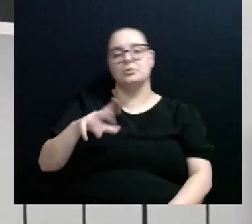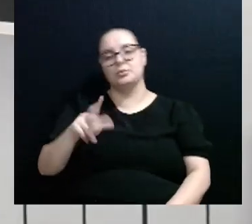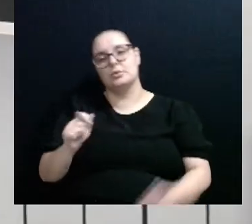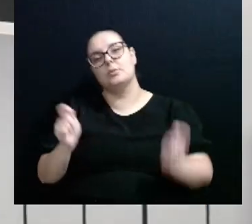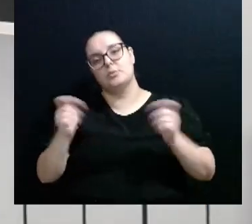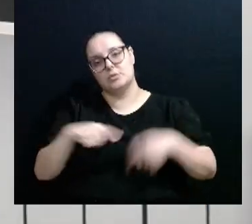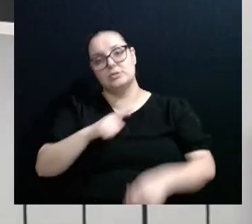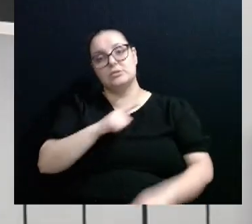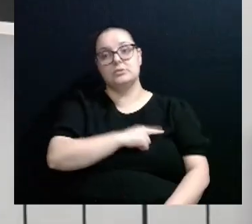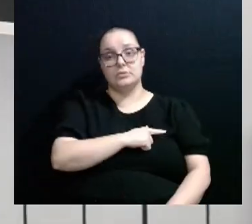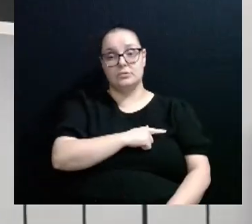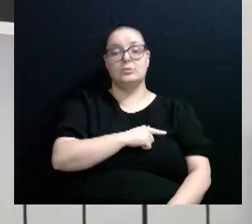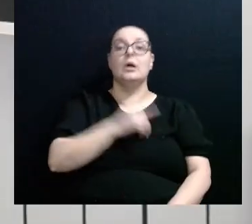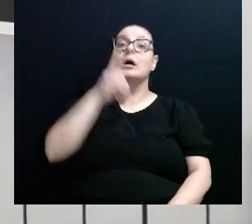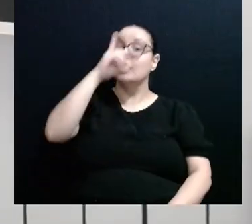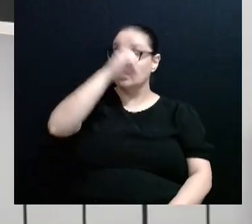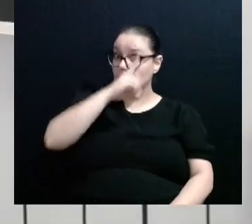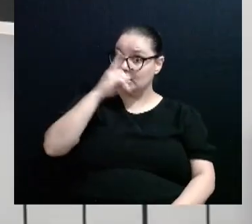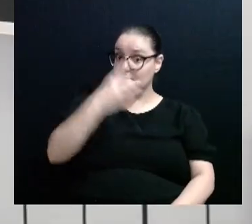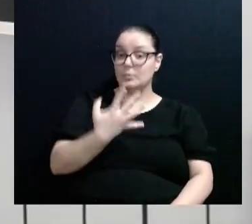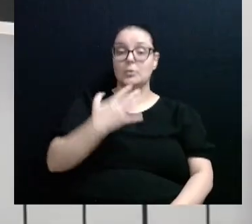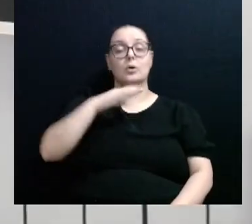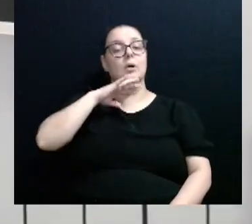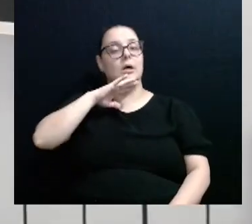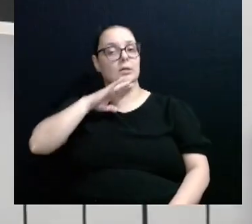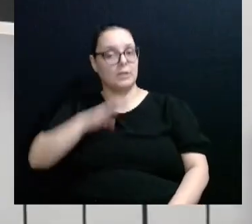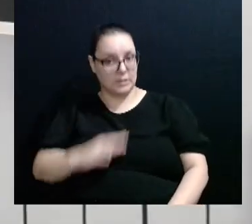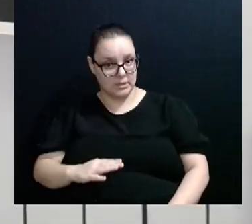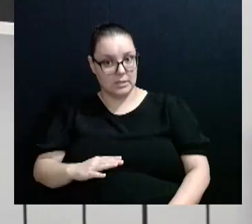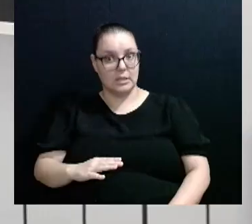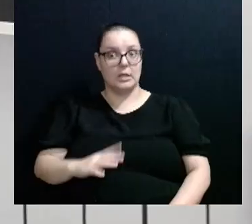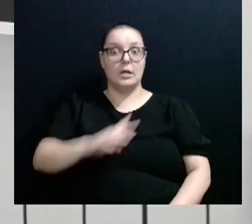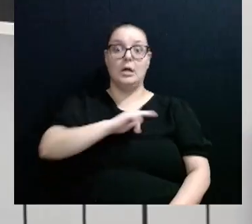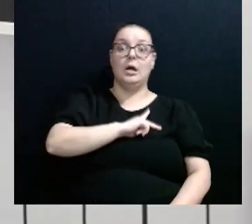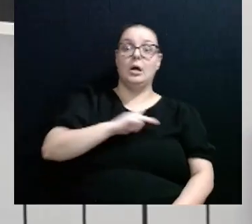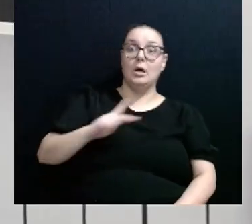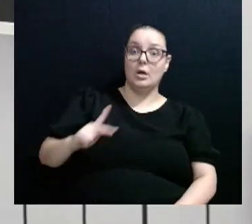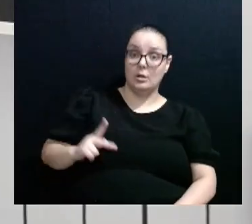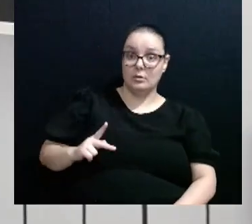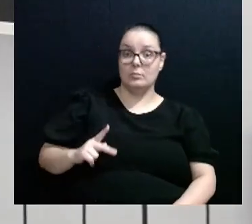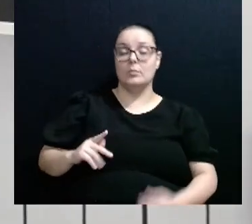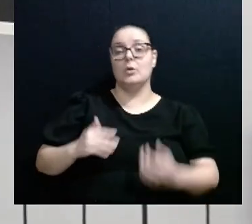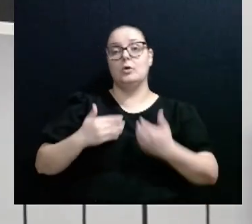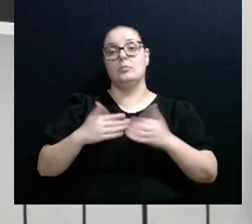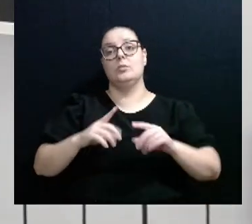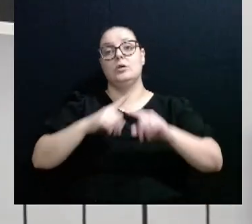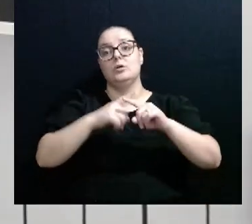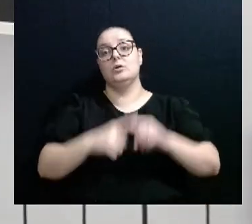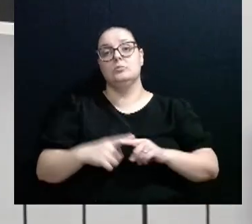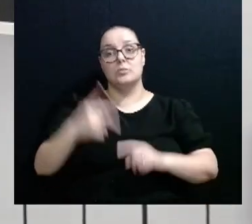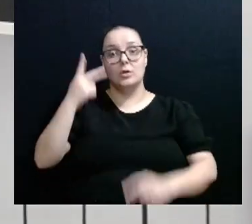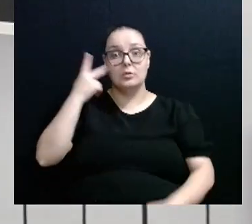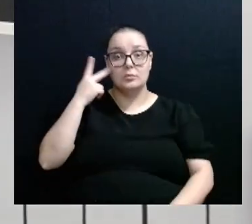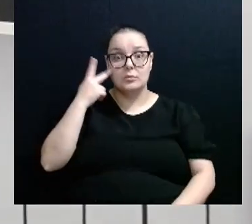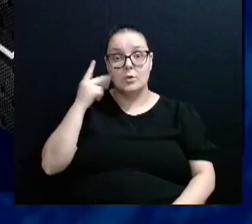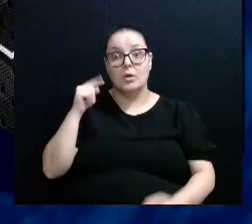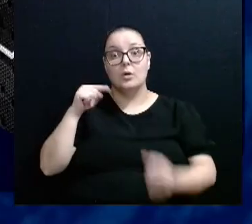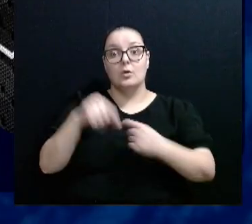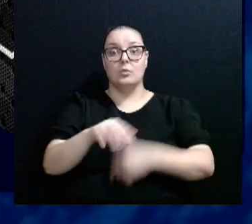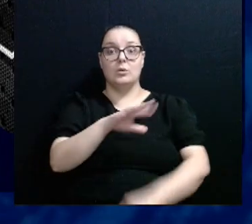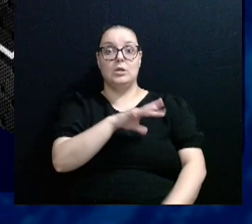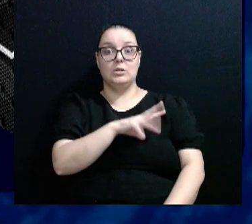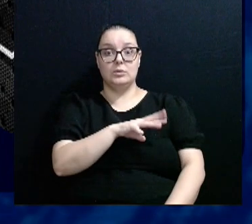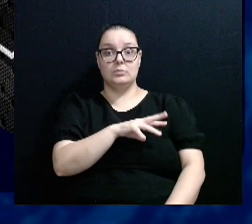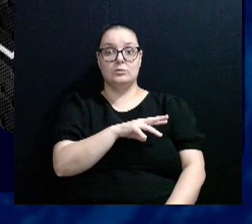no domingo, 4 horas da tarde, a Ponte Preta estreia no Campeonato Paulista contra o Corinthians na